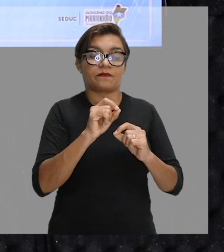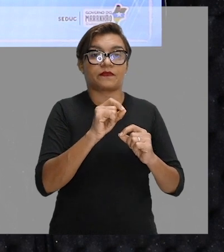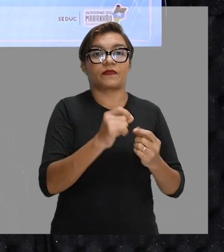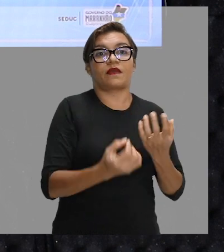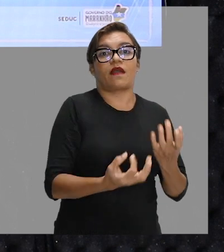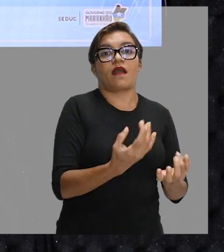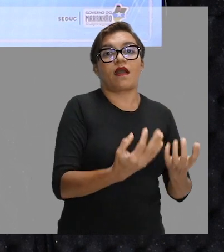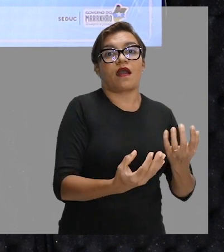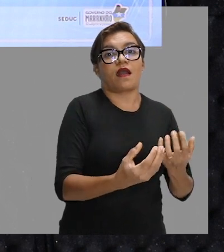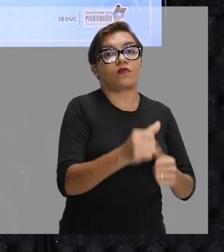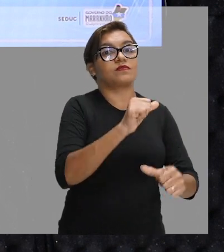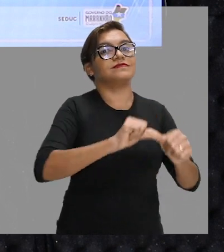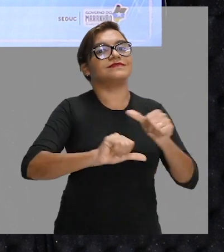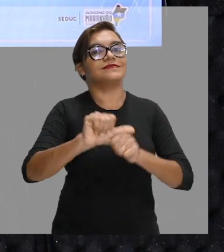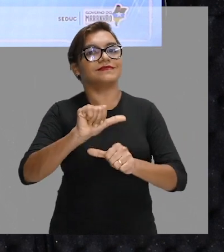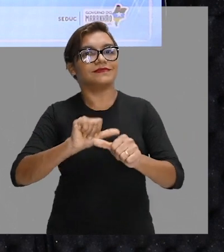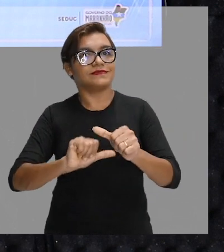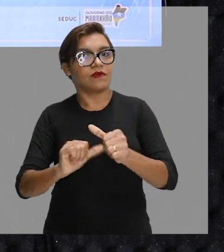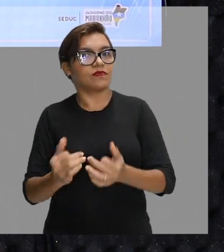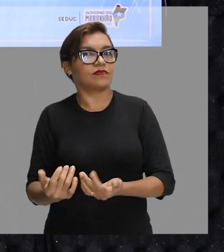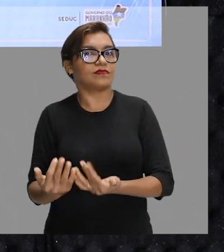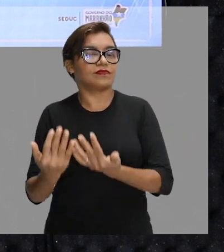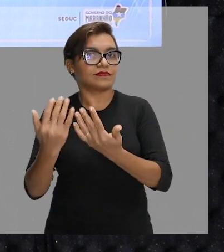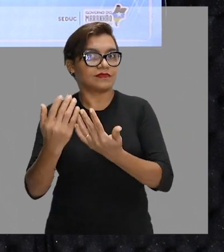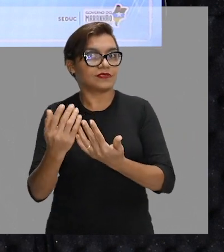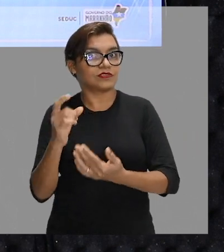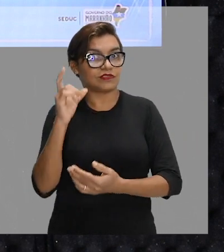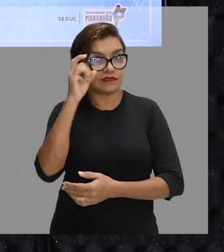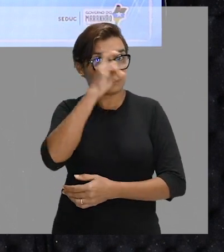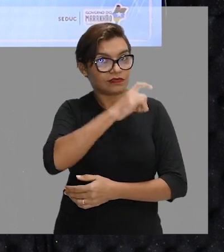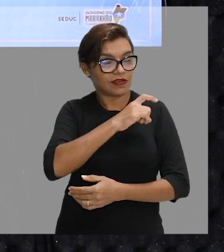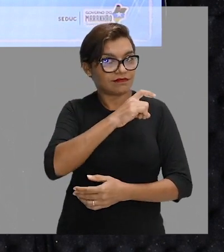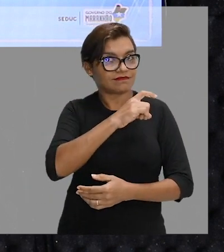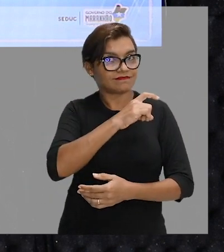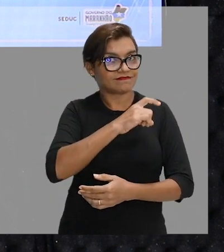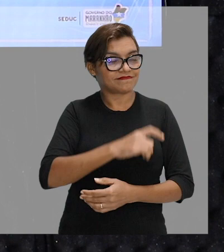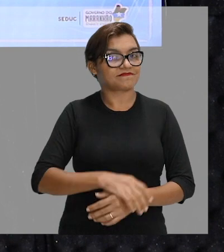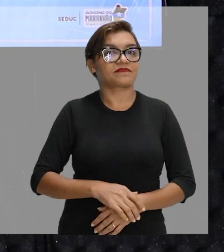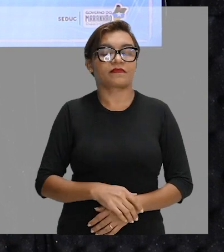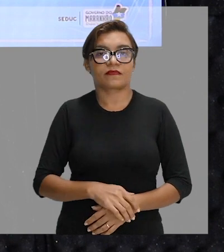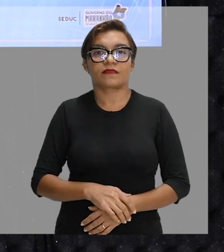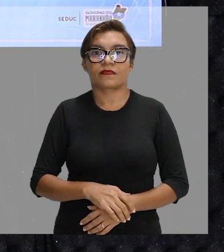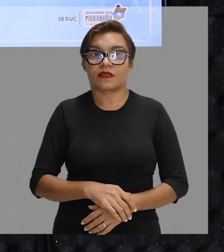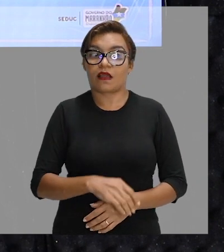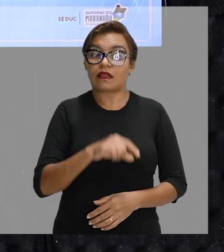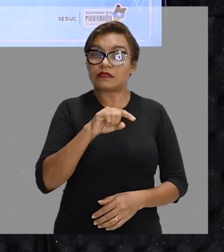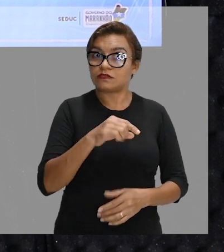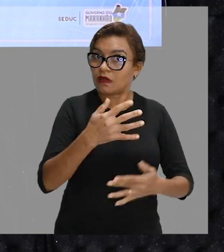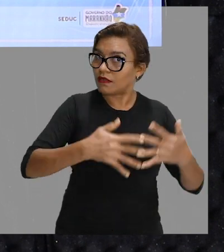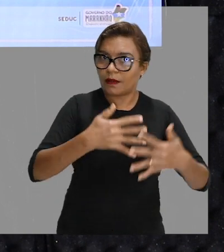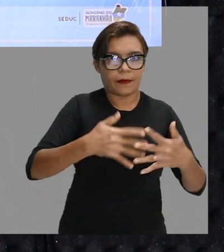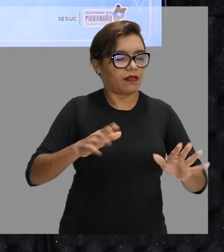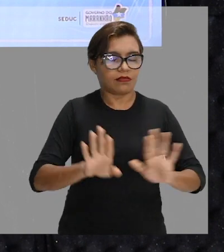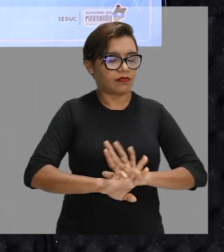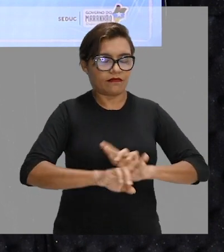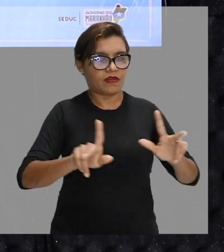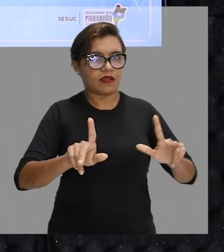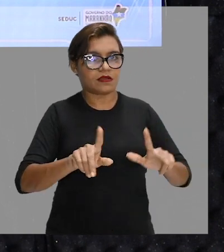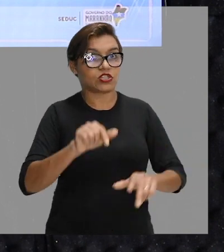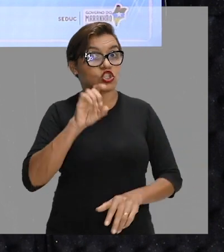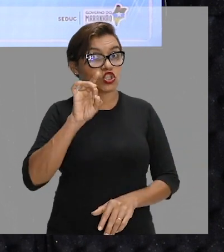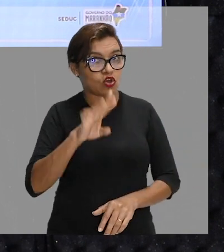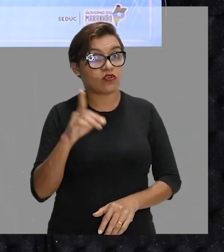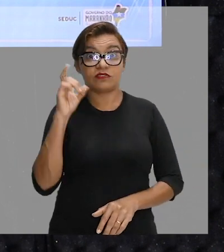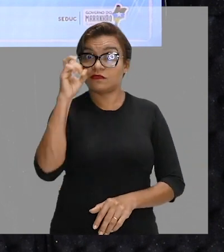para o estado de vapor, né? Vai dificultar, então vai atrapalhar. Então, a água vai ter maior dificuldade. Então, nós